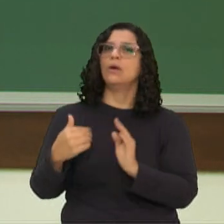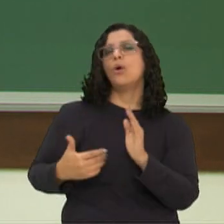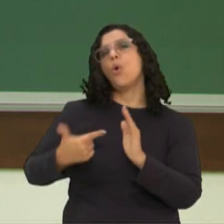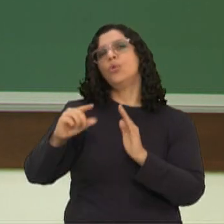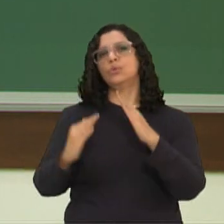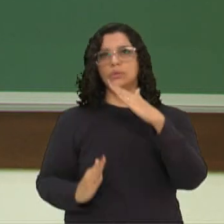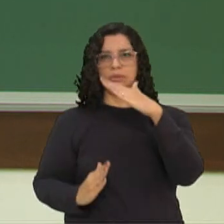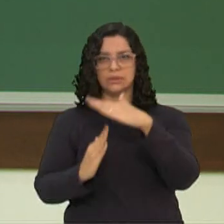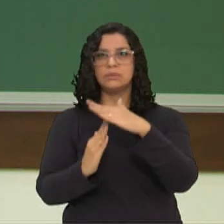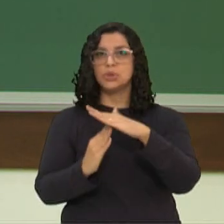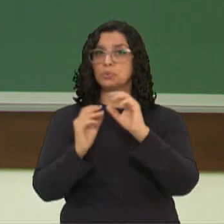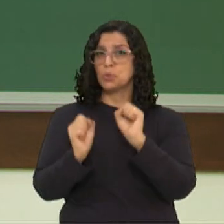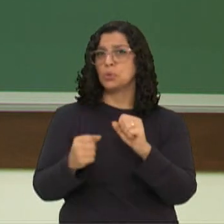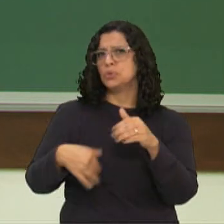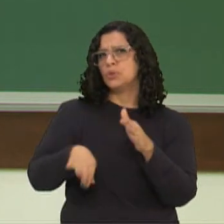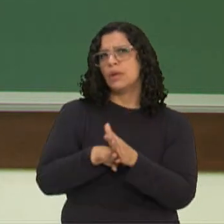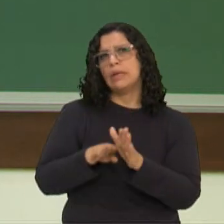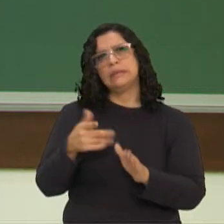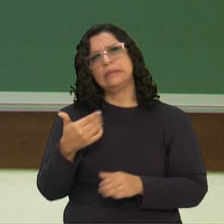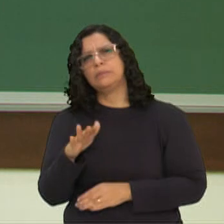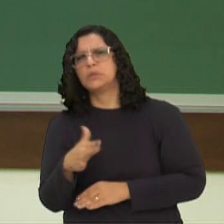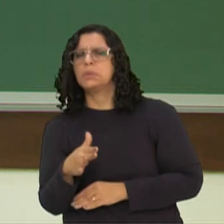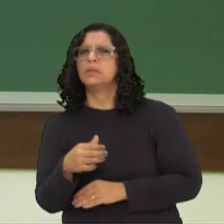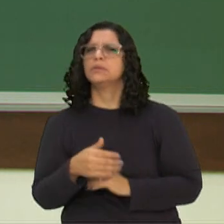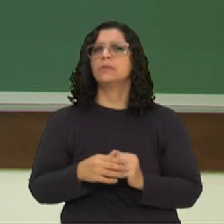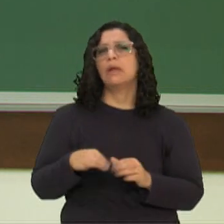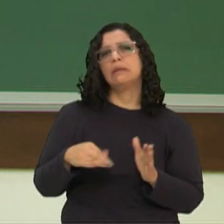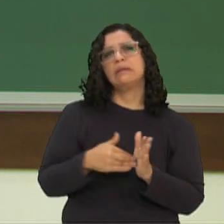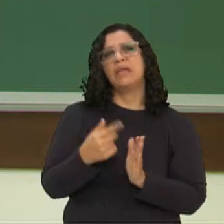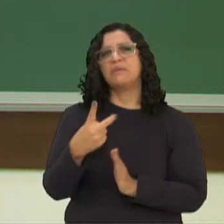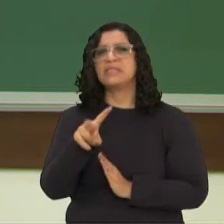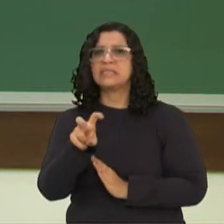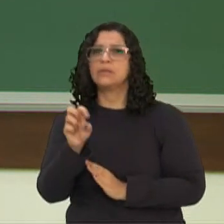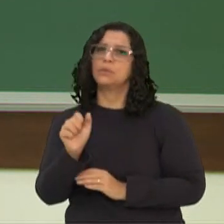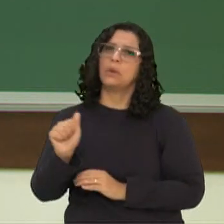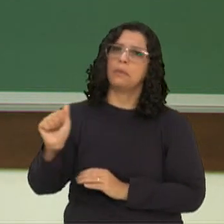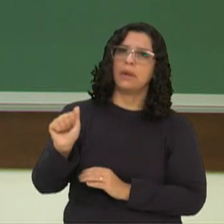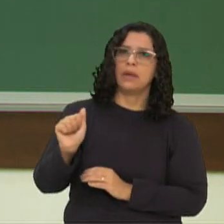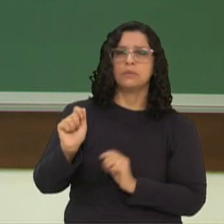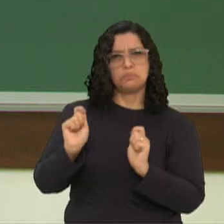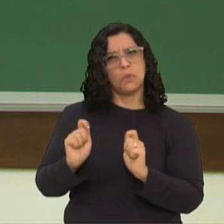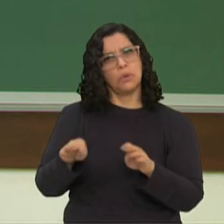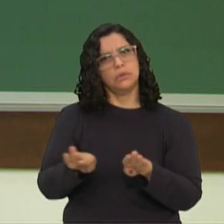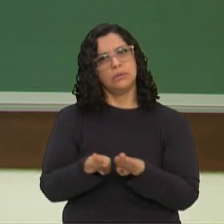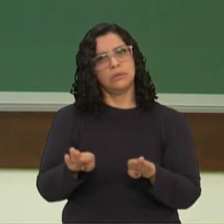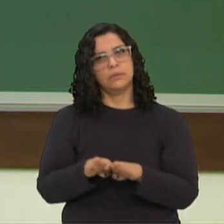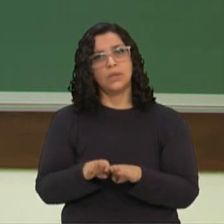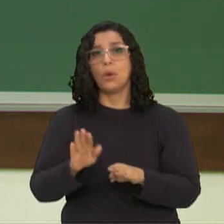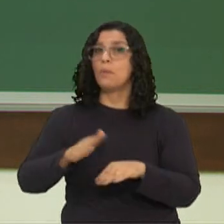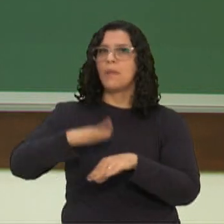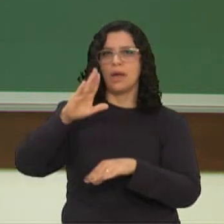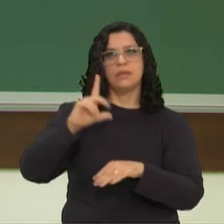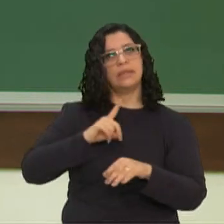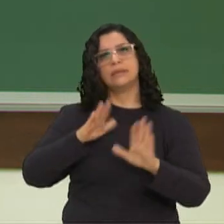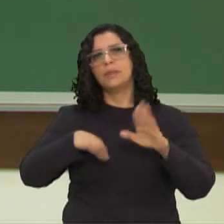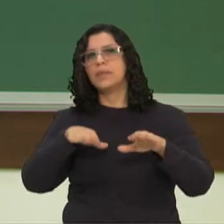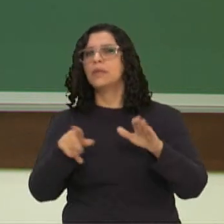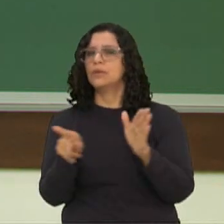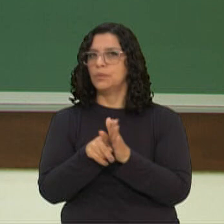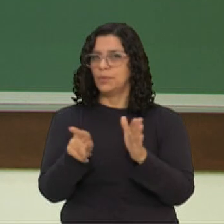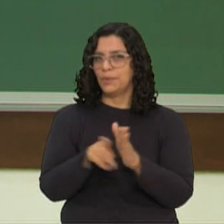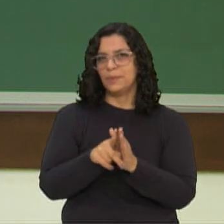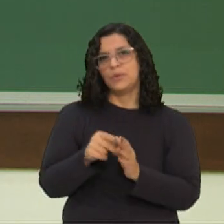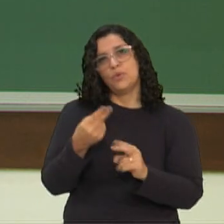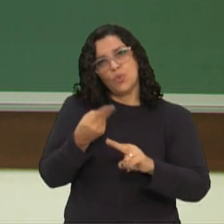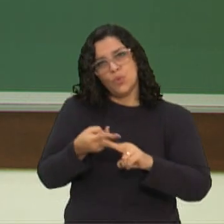limites, né? Pode atingir, de repente, até 25 amperes, né? Ou mais, até dependendo da projeção, tá?